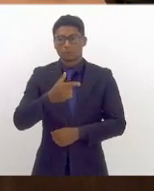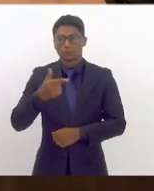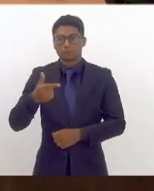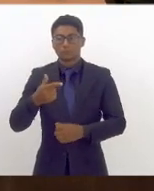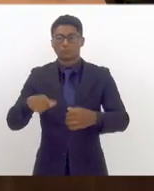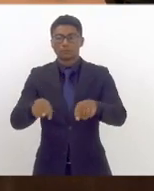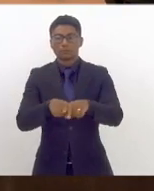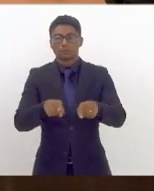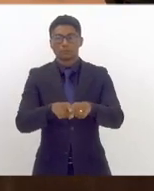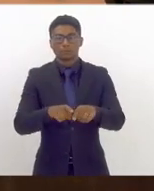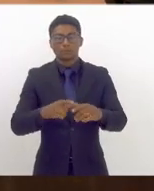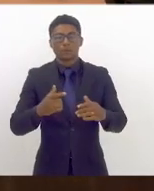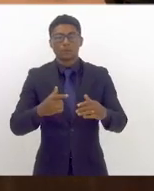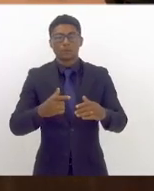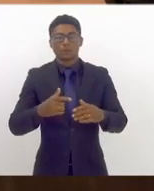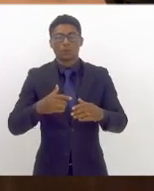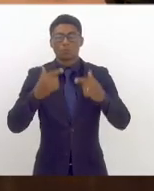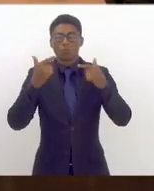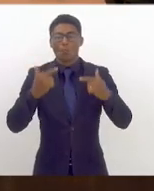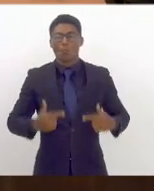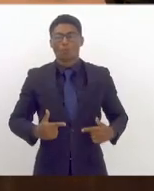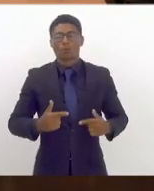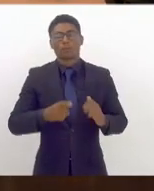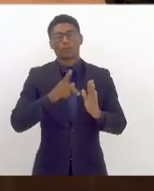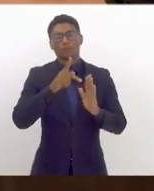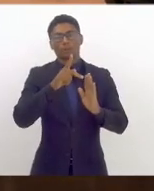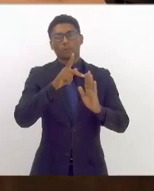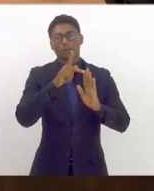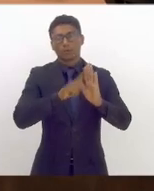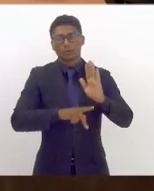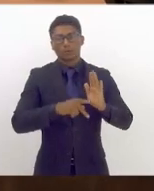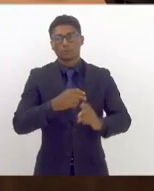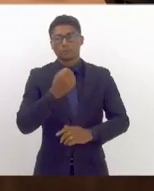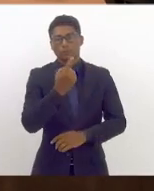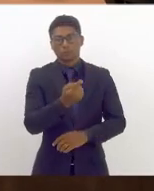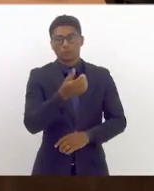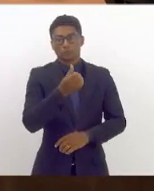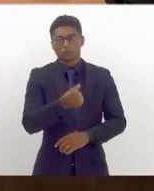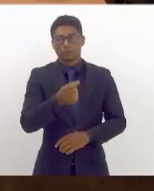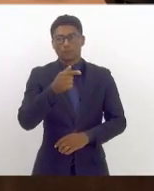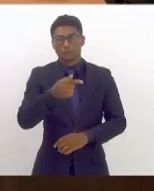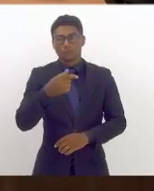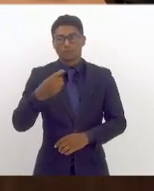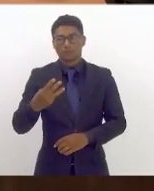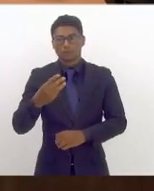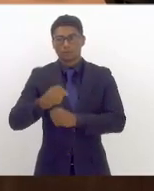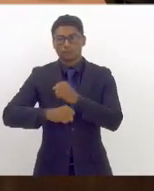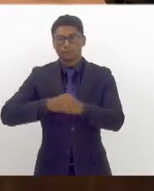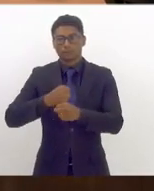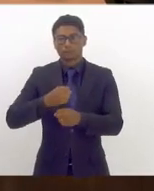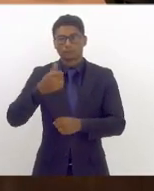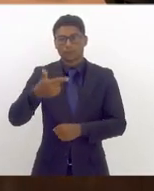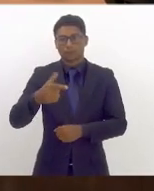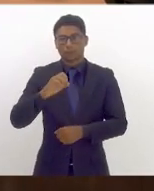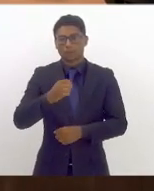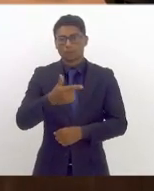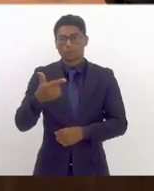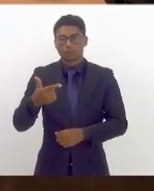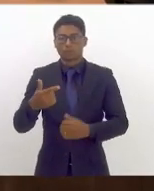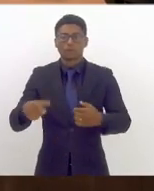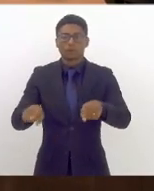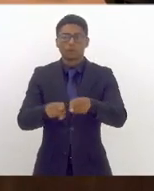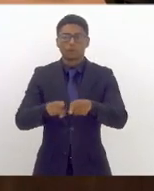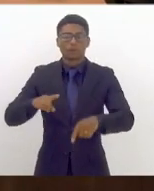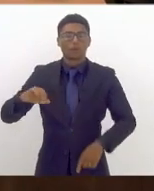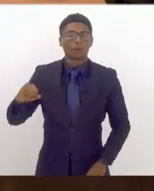abstenção da bancada do pessoal do projeto de resolução 1673 de 2022 e aproveite senhor